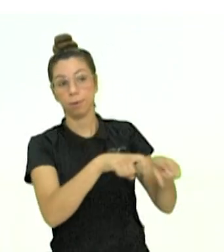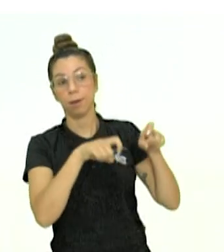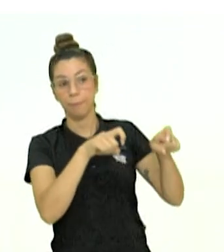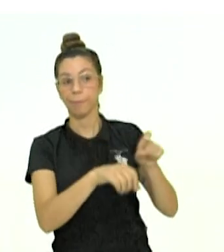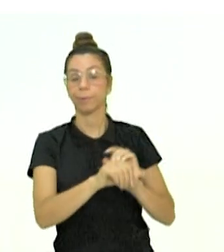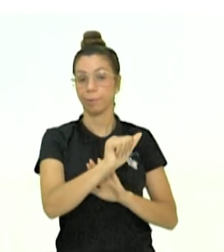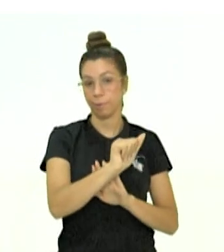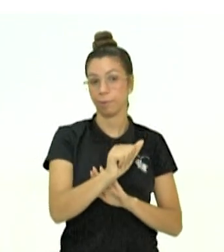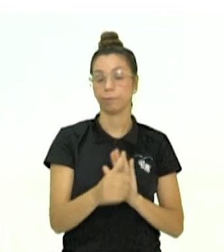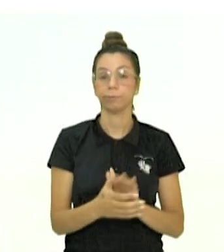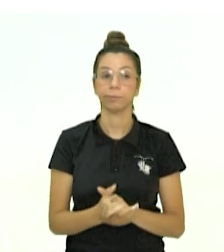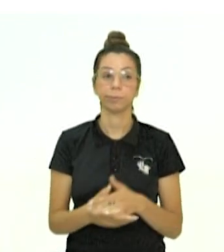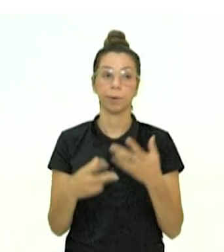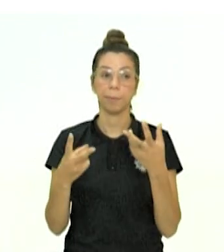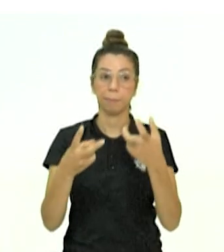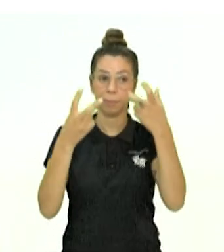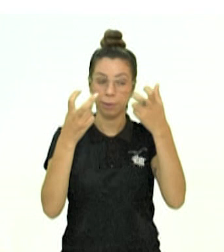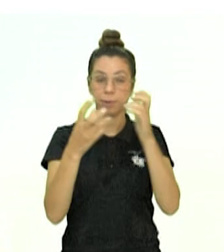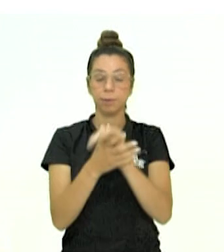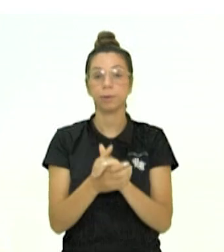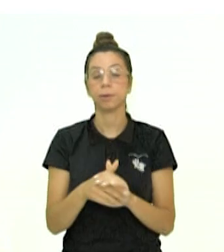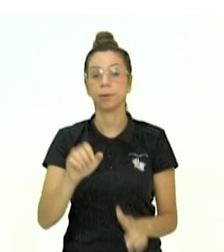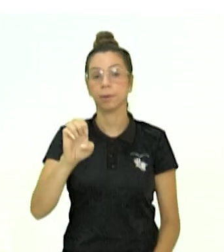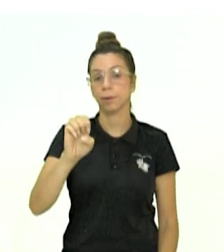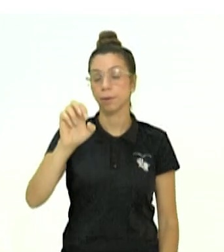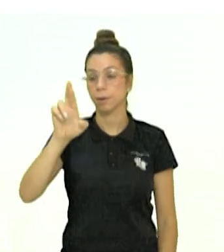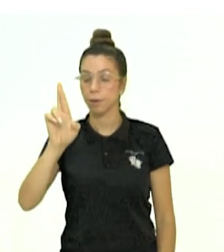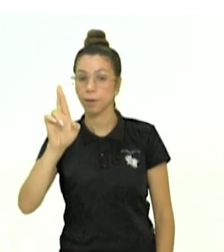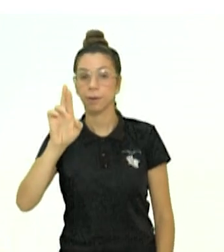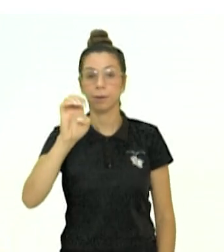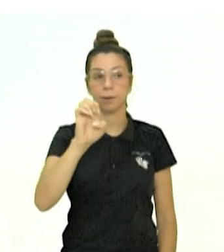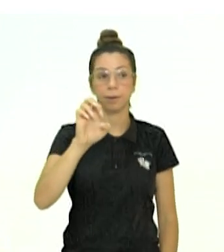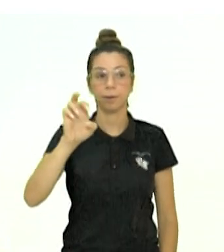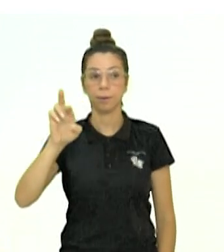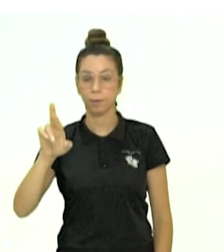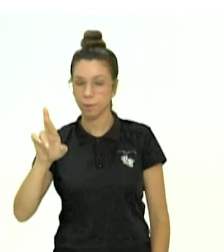observarem aqui, olha, esse safer, crazier,